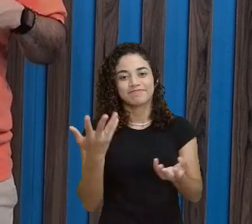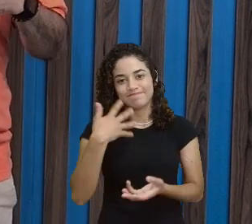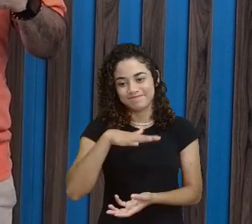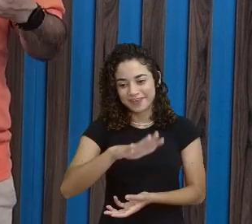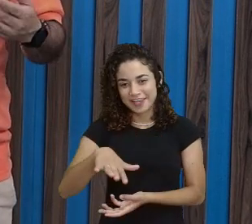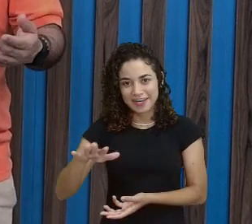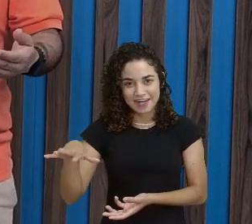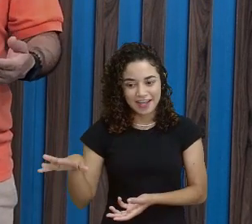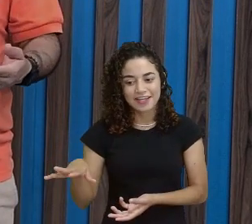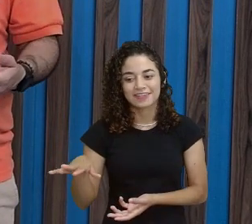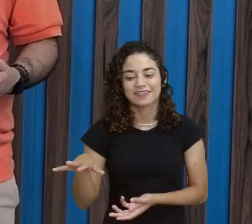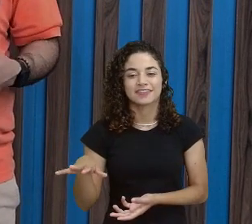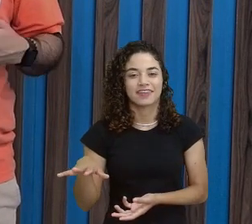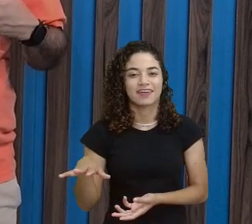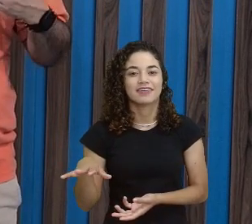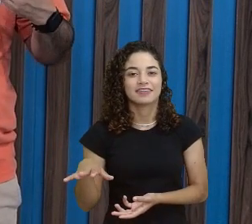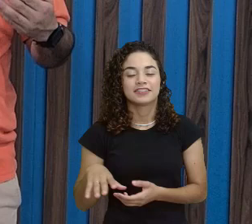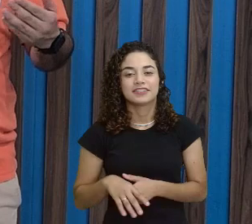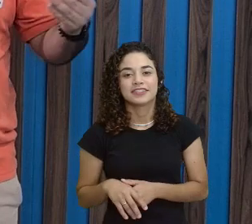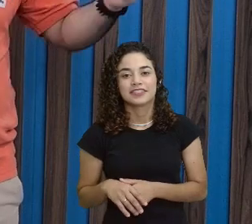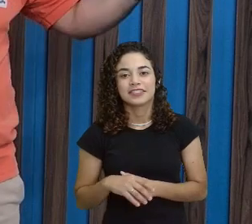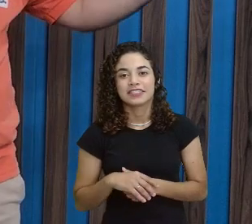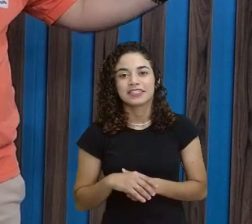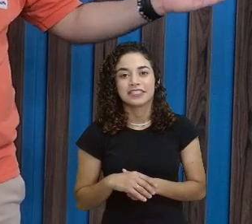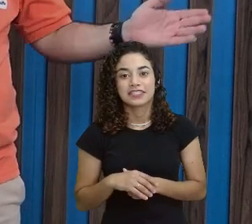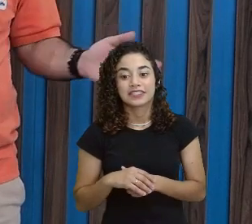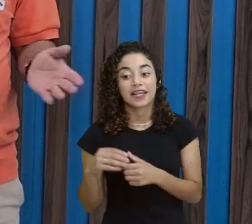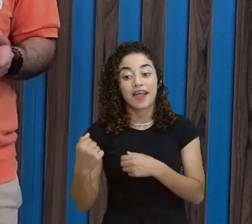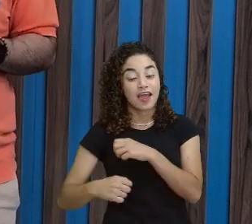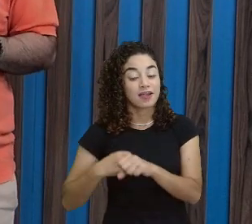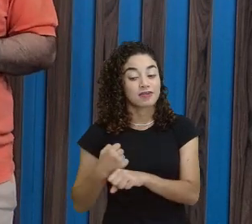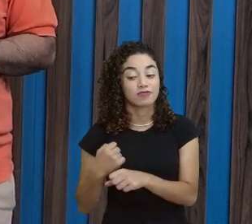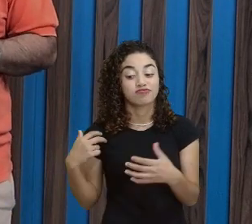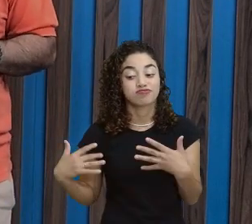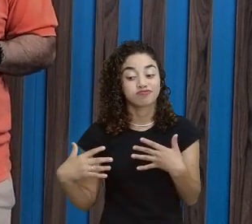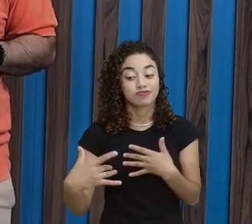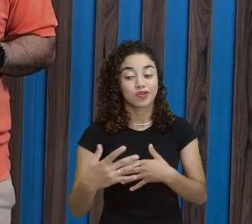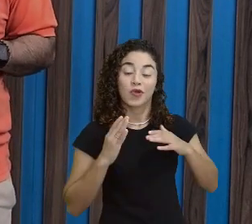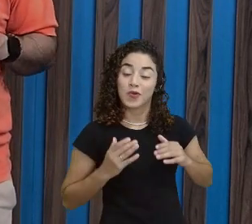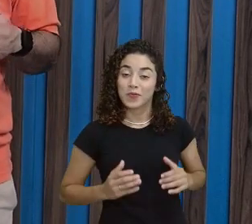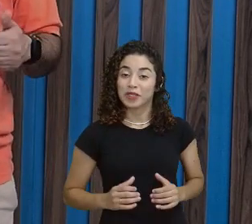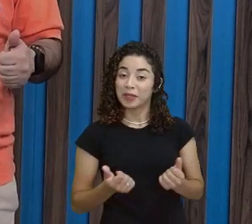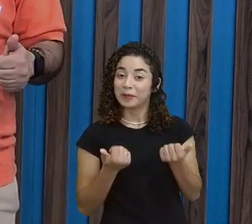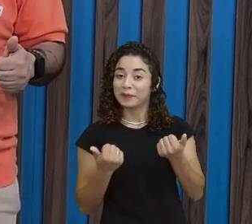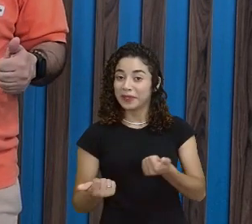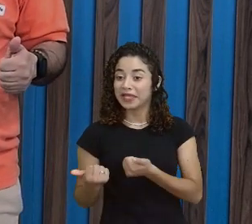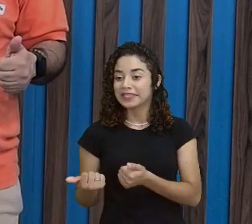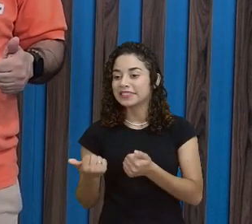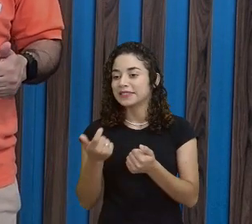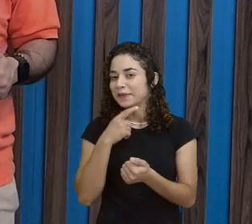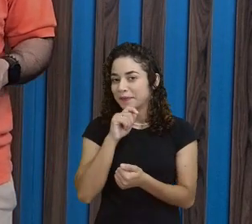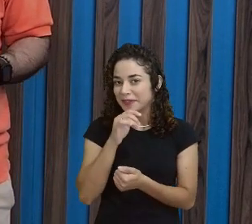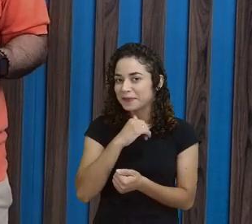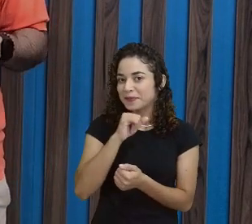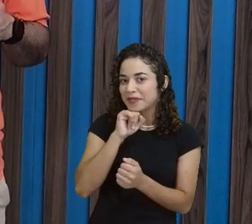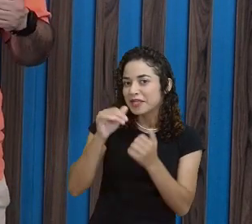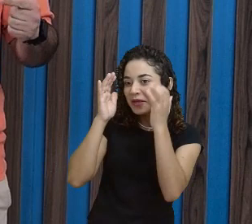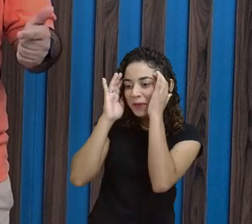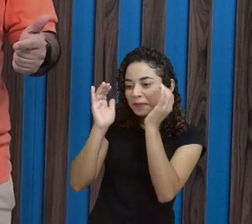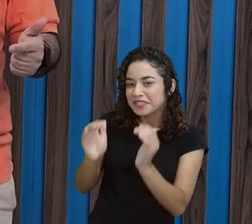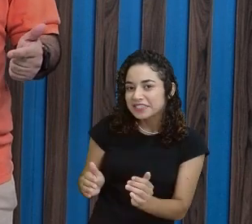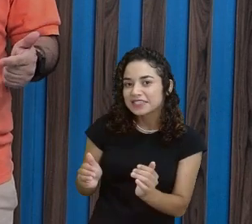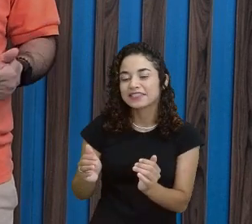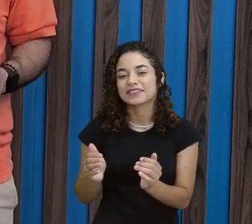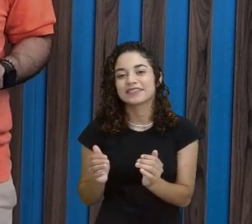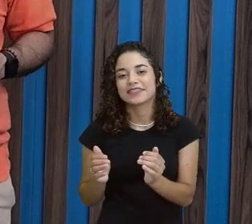Que vieram ali ao longo do ano se comportando bem, não desobedeceram papai e mamãe,